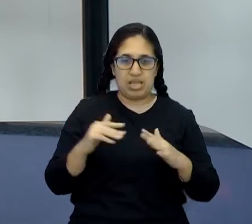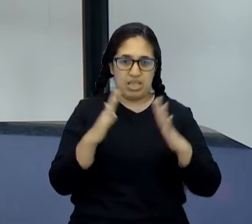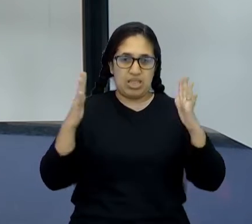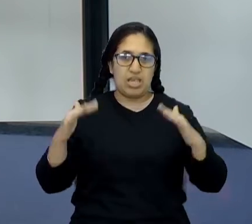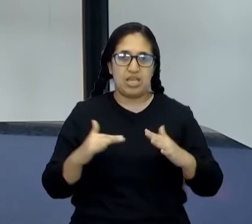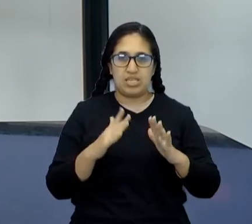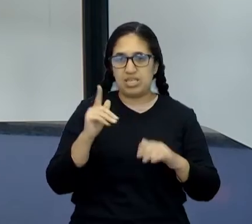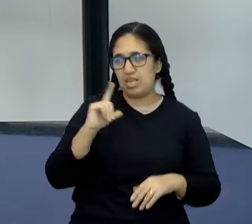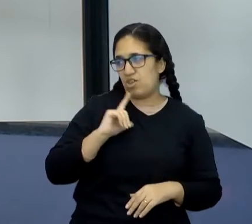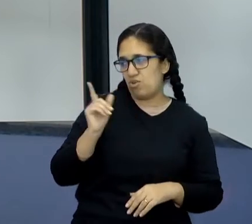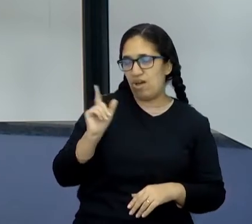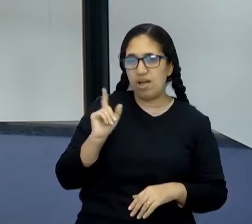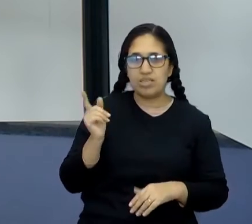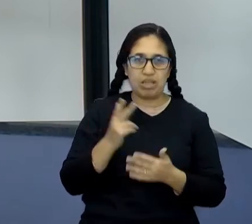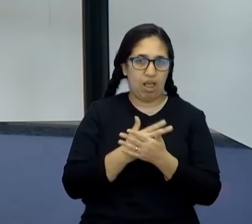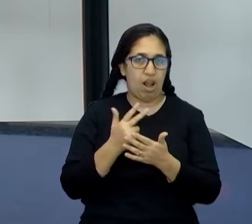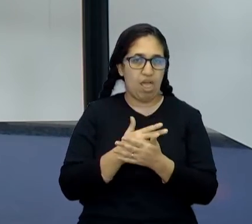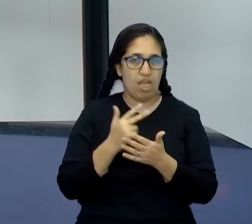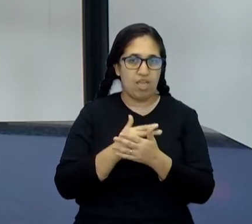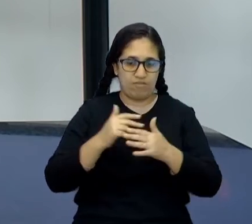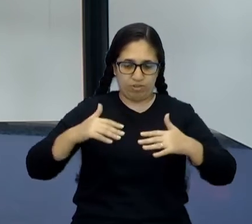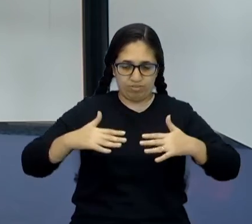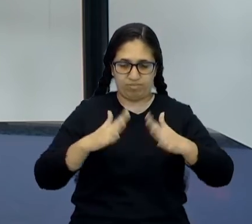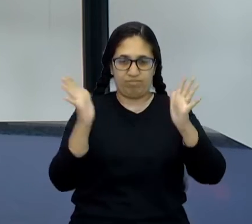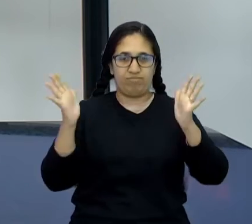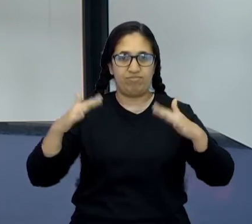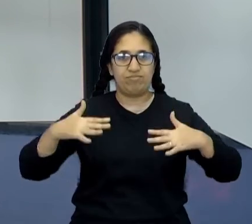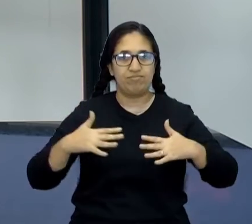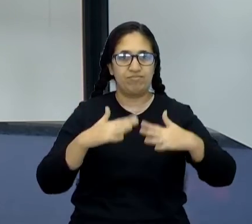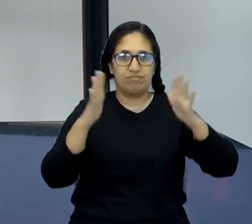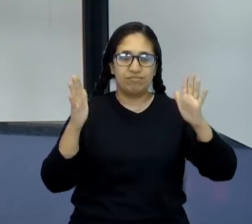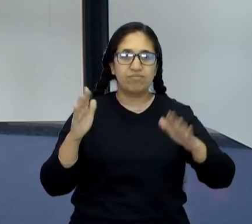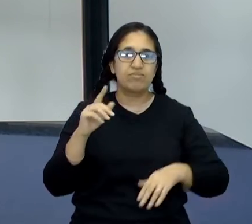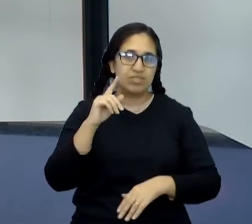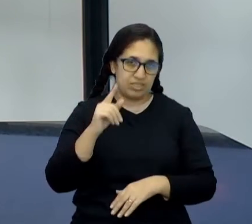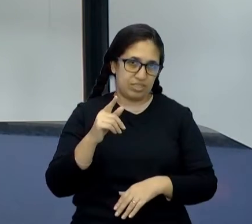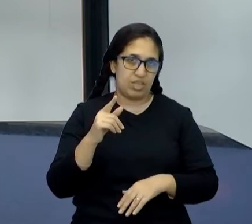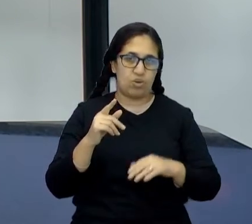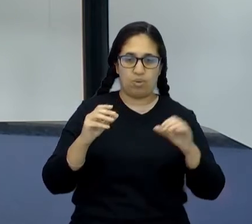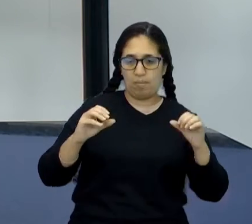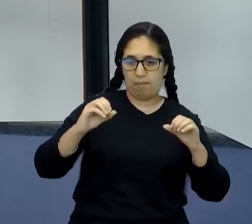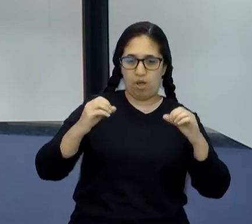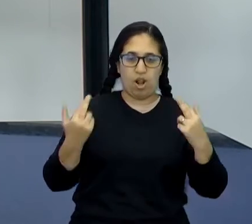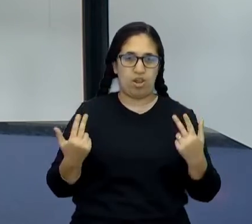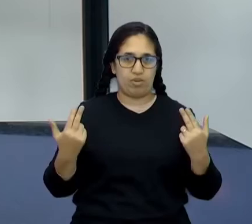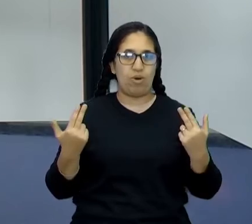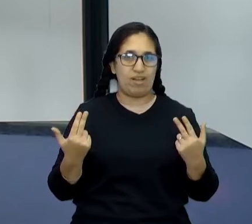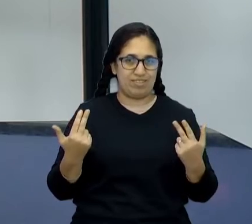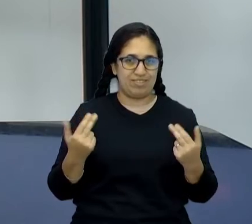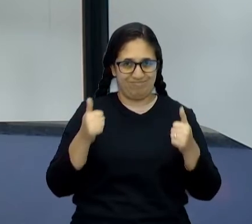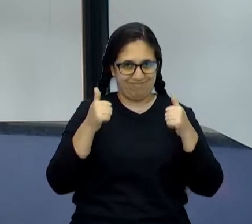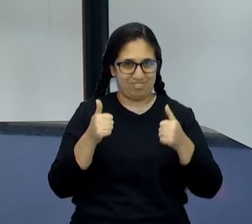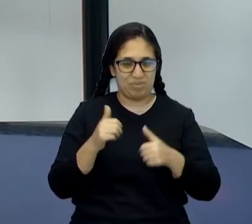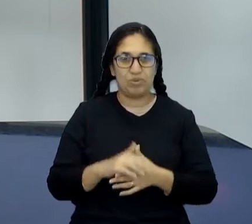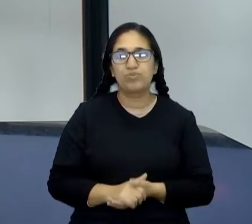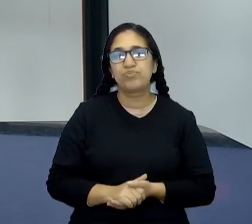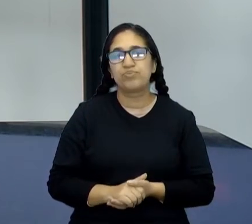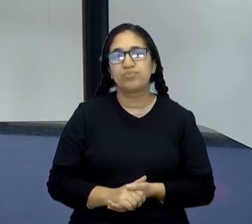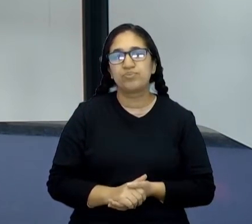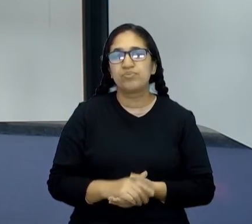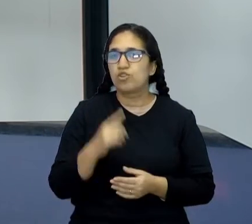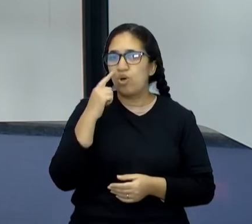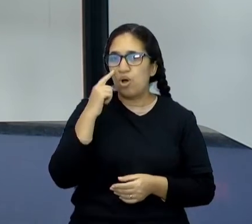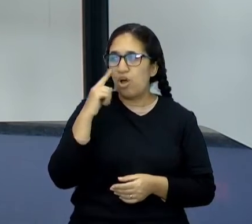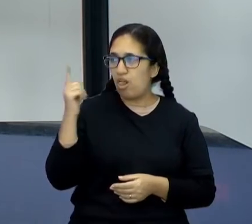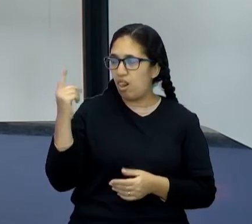também. Quando você vê algo assim, de linhas saindo, você pode dizer que são 2 polos iguais, tá bom? Olha o que